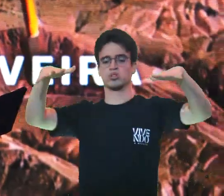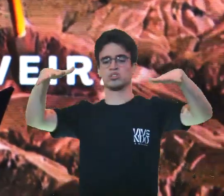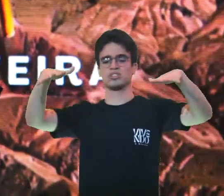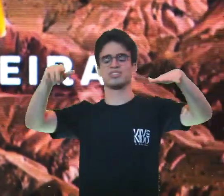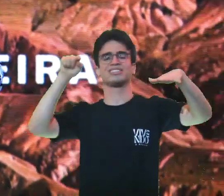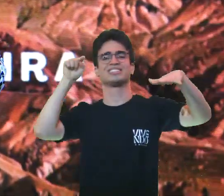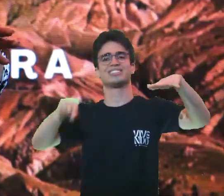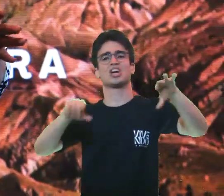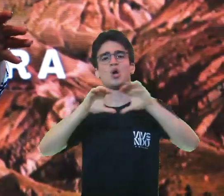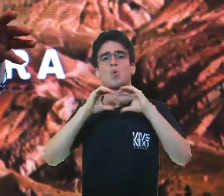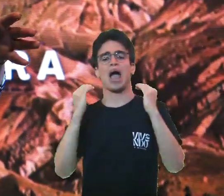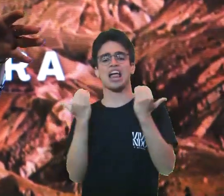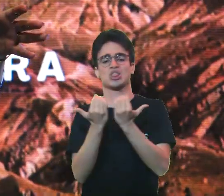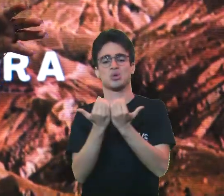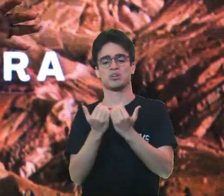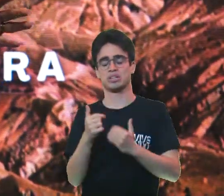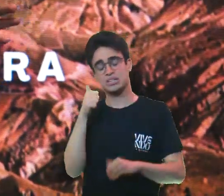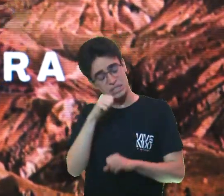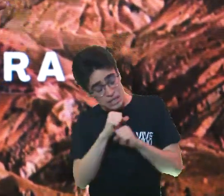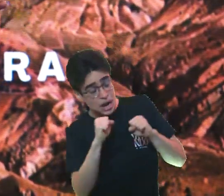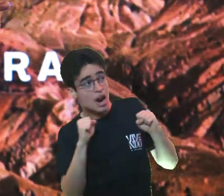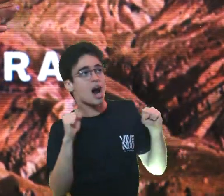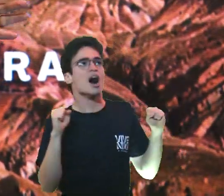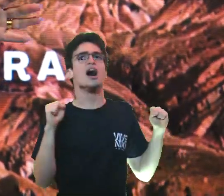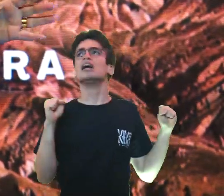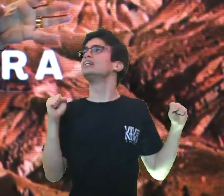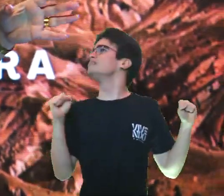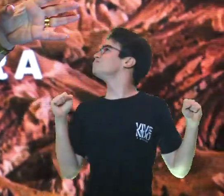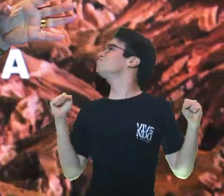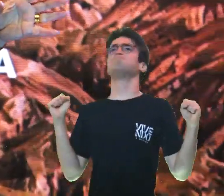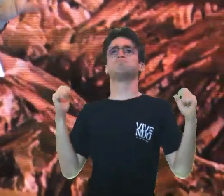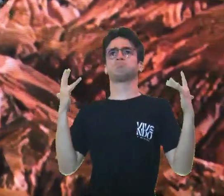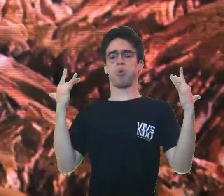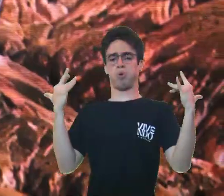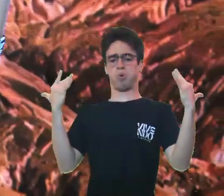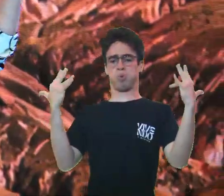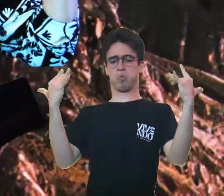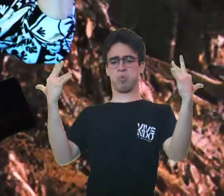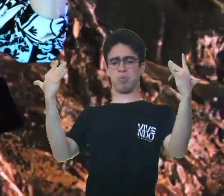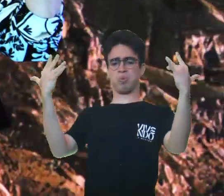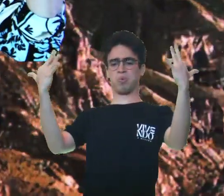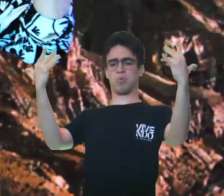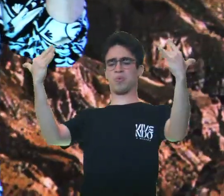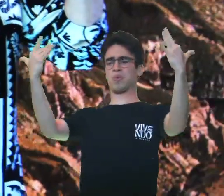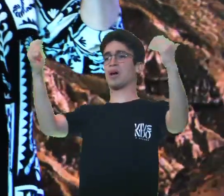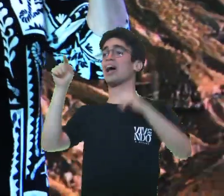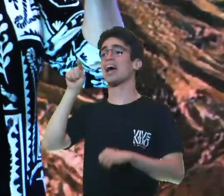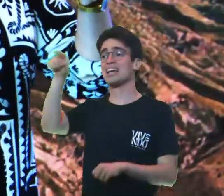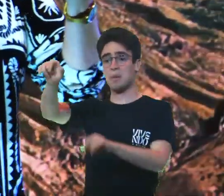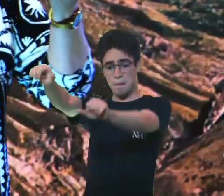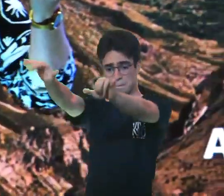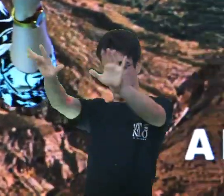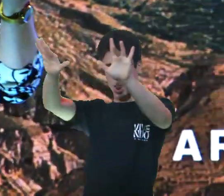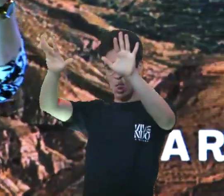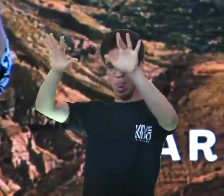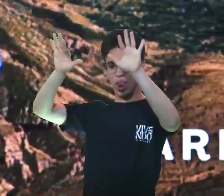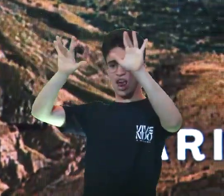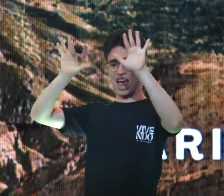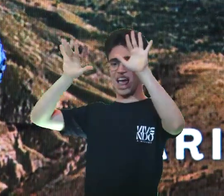quarto da mulher. Ela acorda com aquela luz brilhante. Da luz começa uma chuva